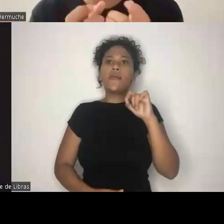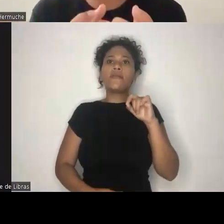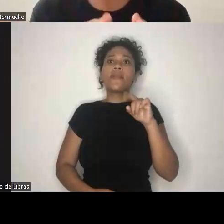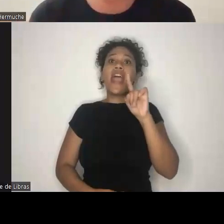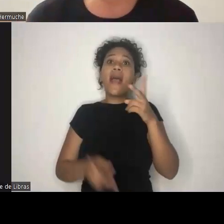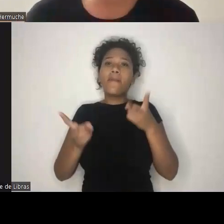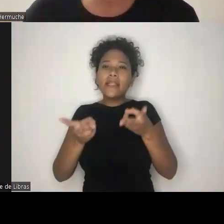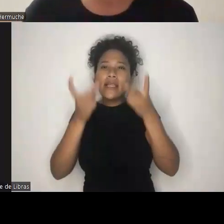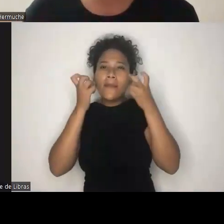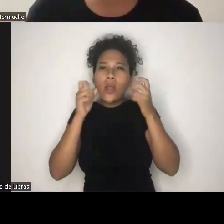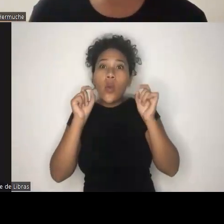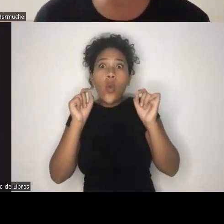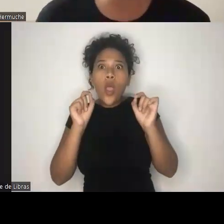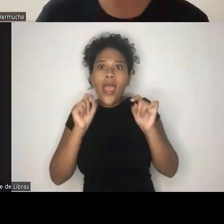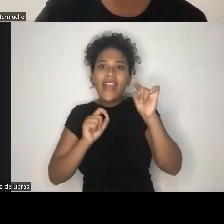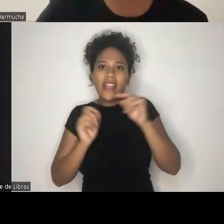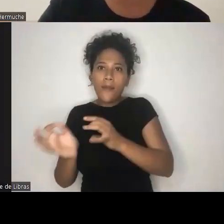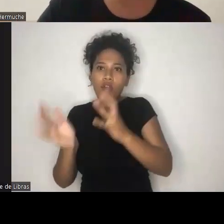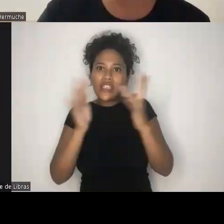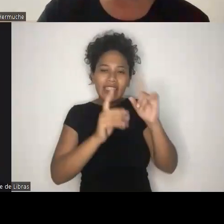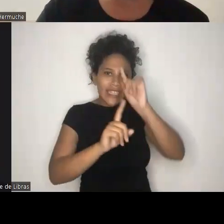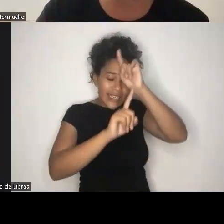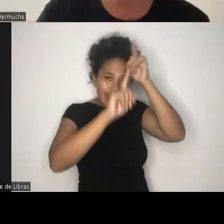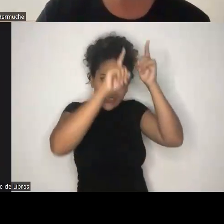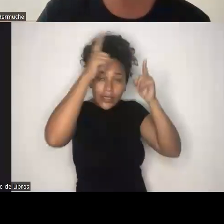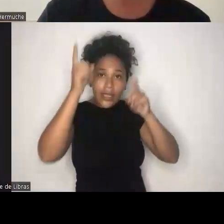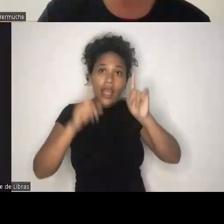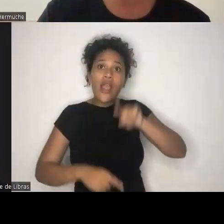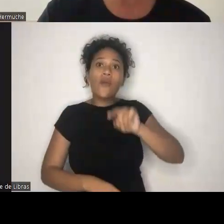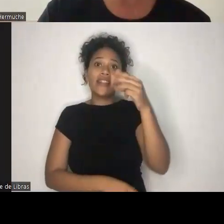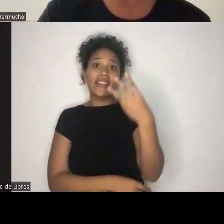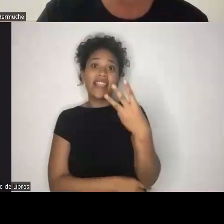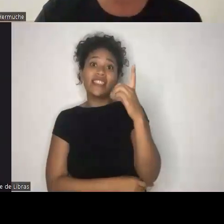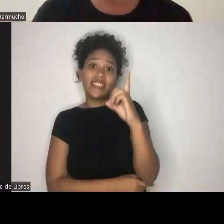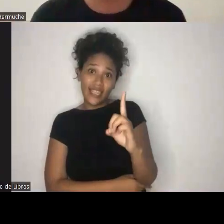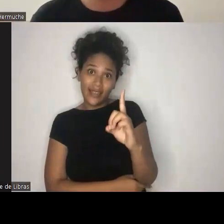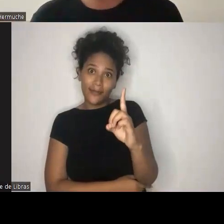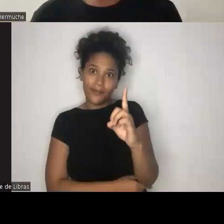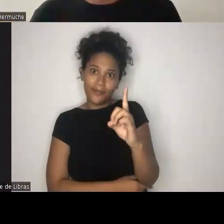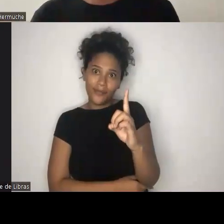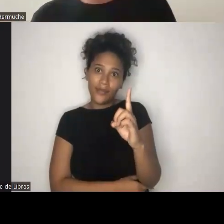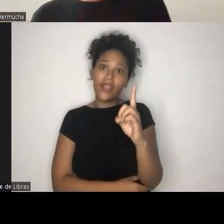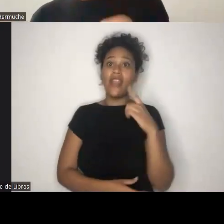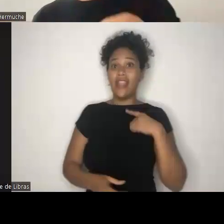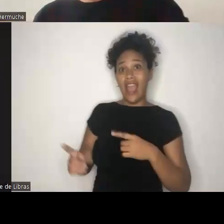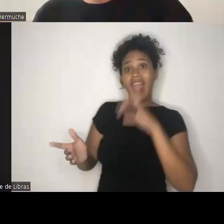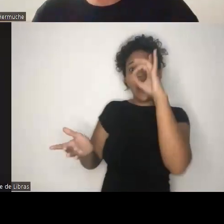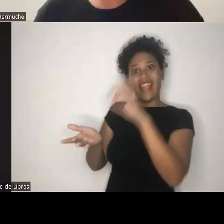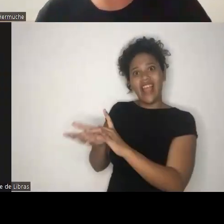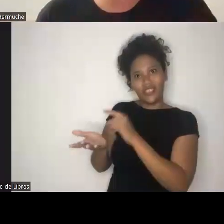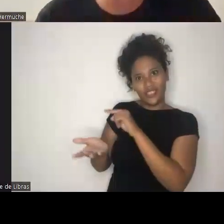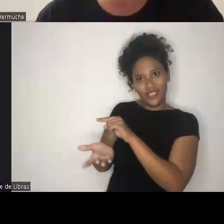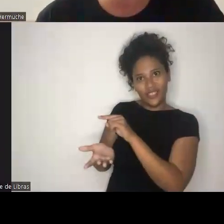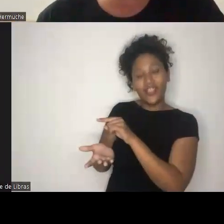de que esse processo criativo isso aqui é um 3D e isso aqui é a realidade então assim é um processo